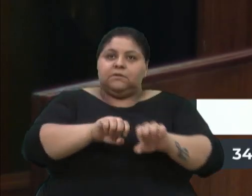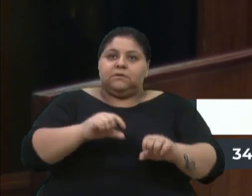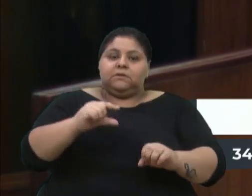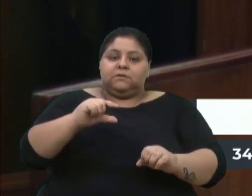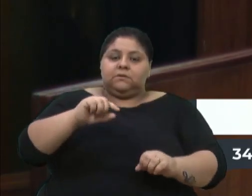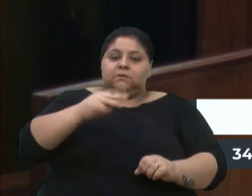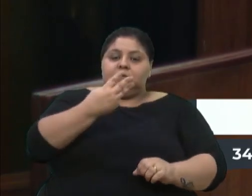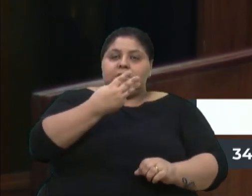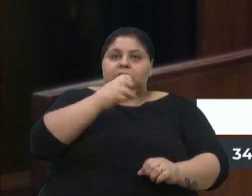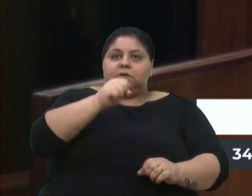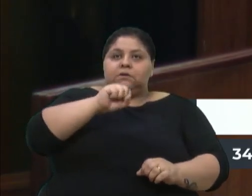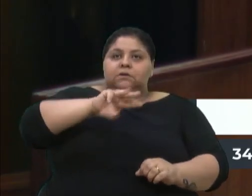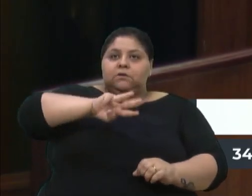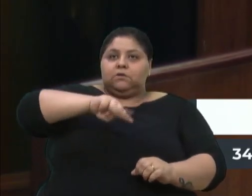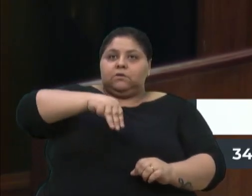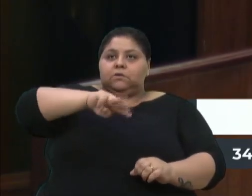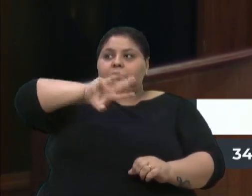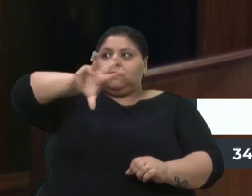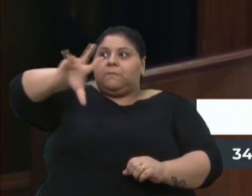milhões.